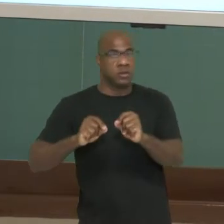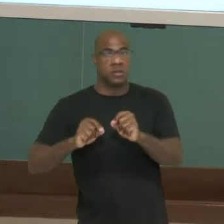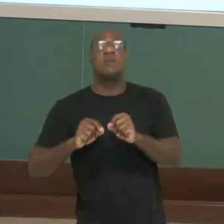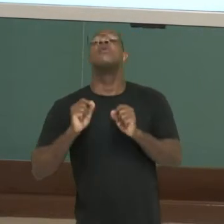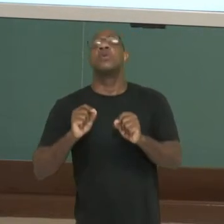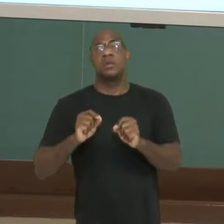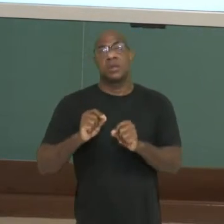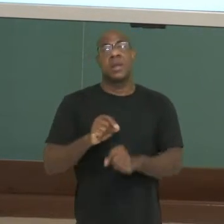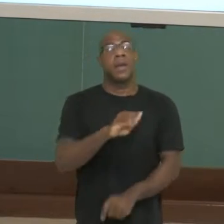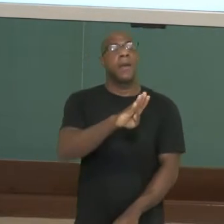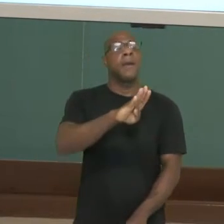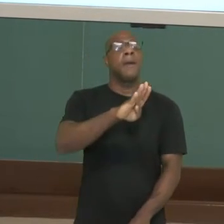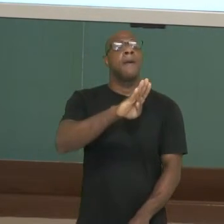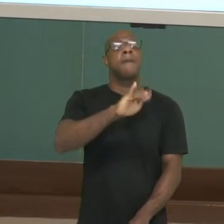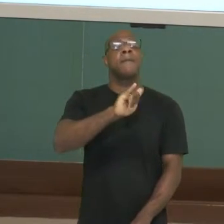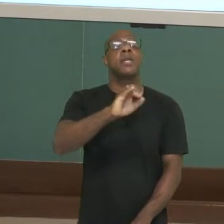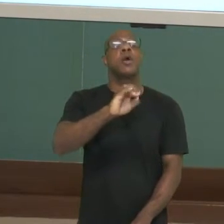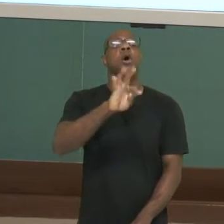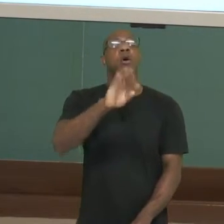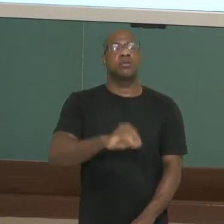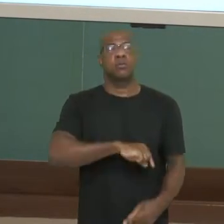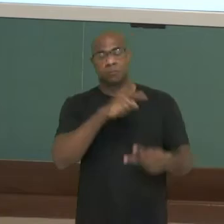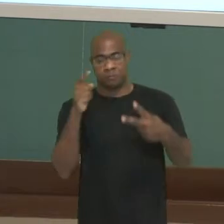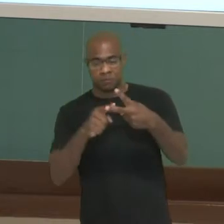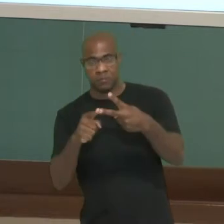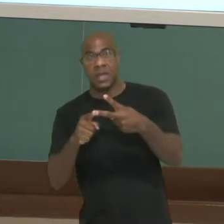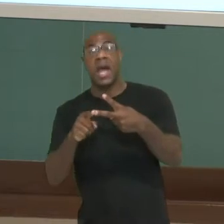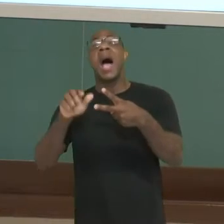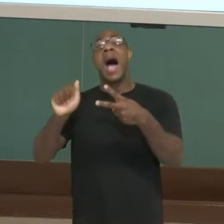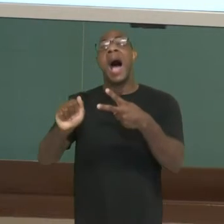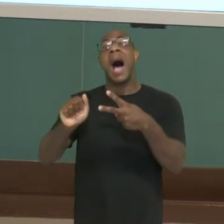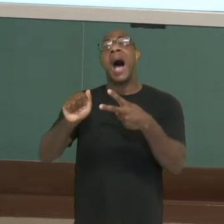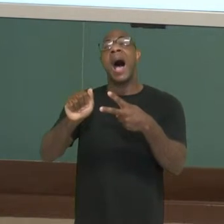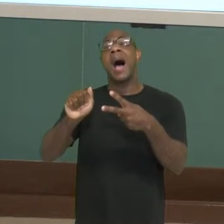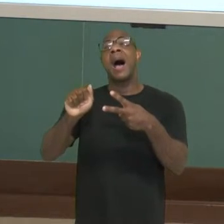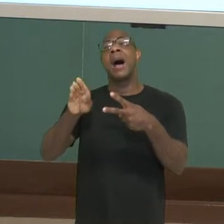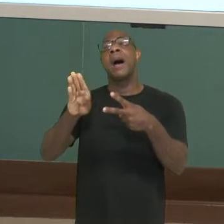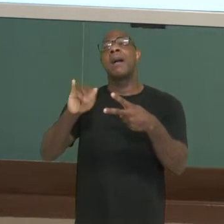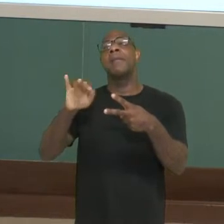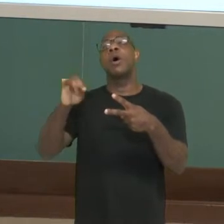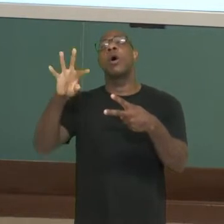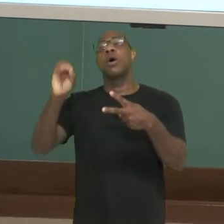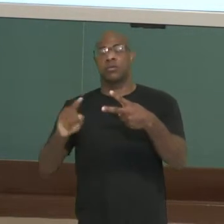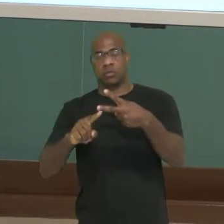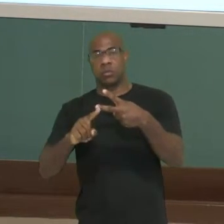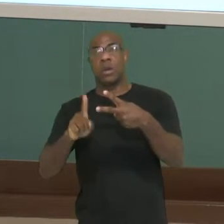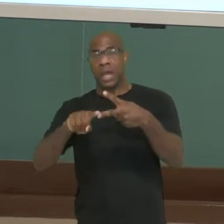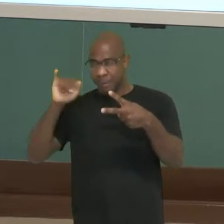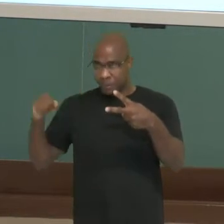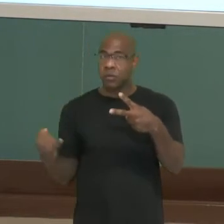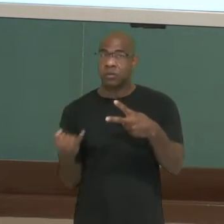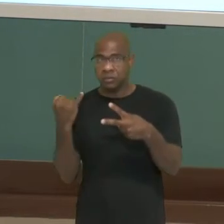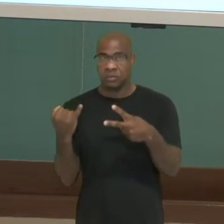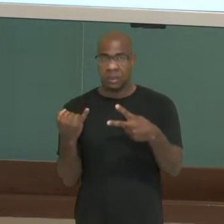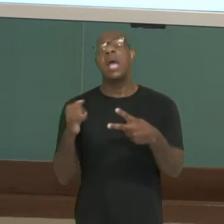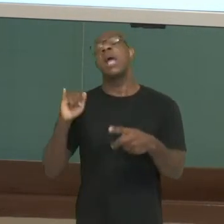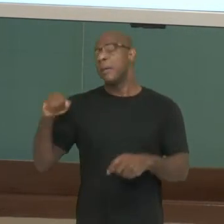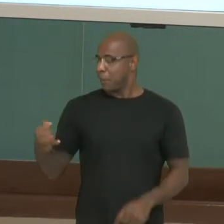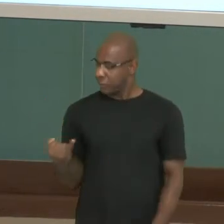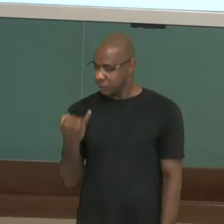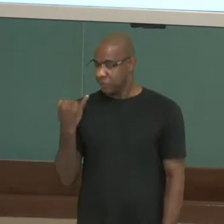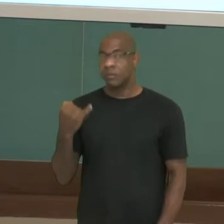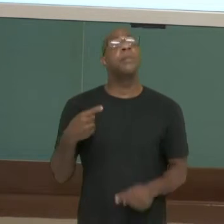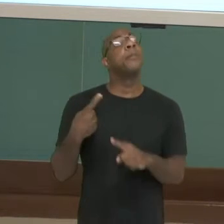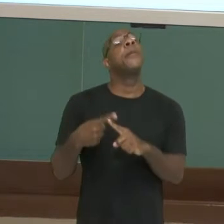indivíduos bióticos. Indivíduos abióticos são importantes? Muito importantes,